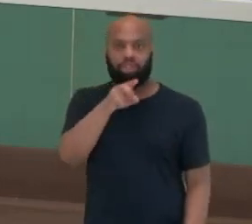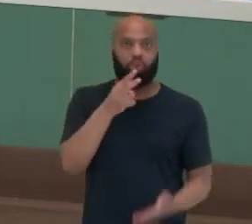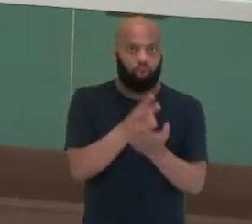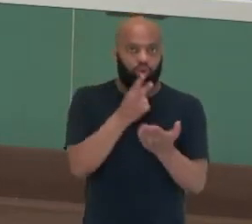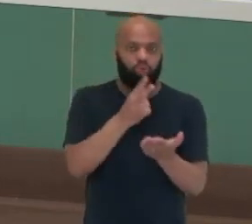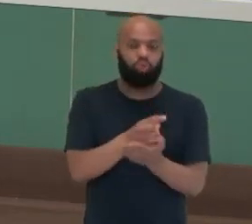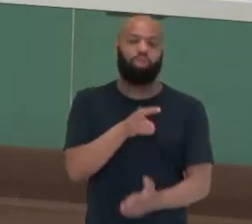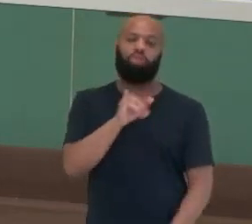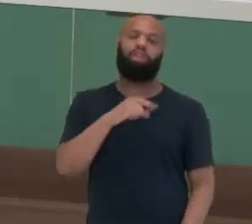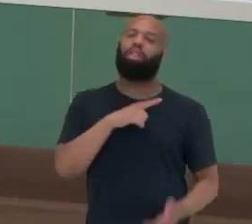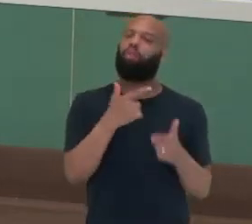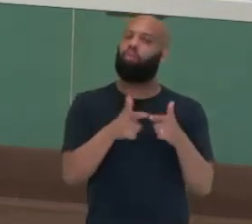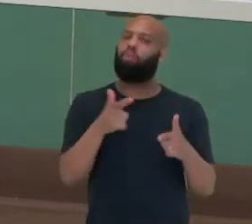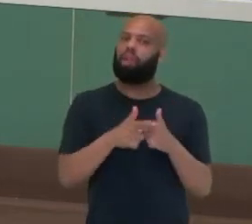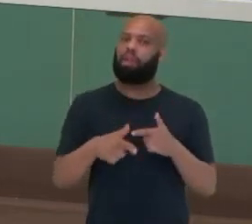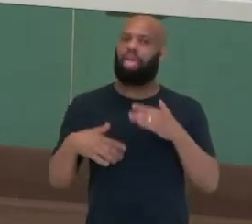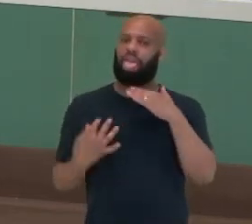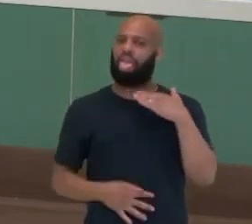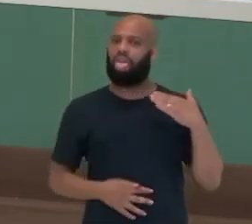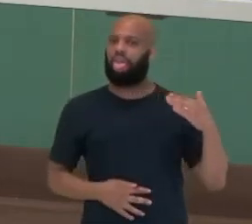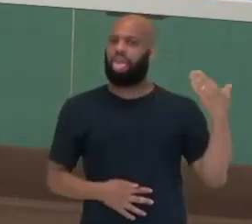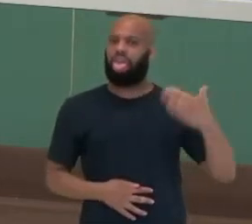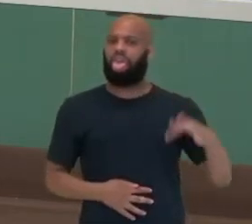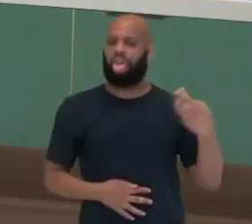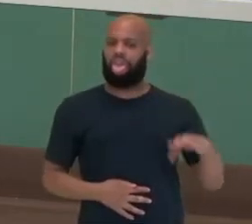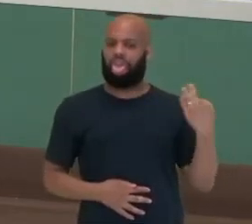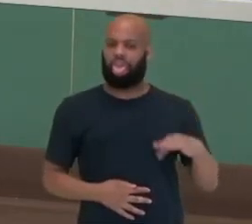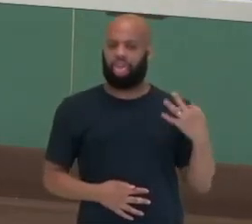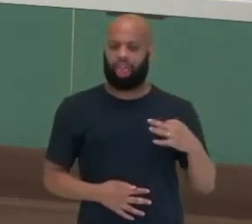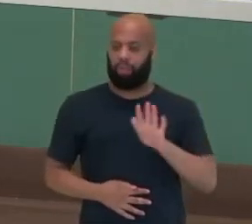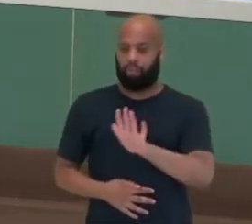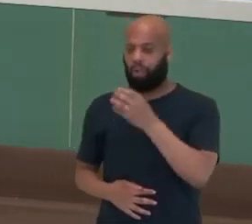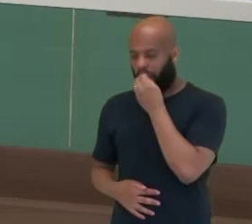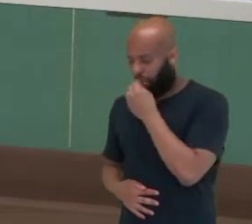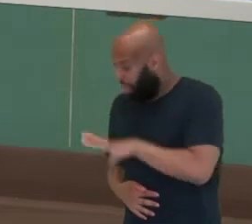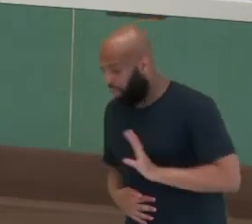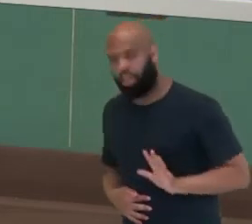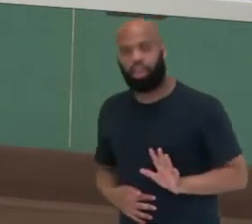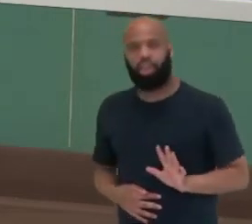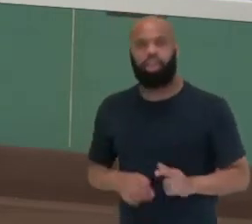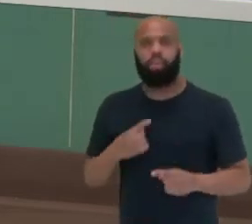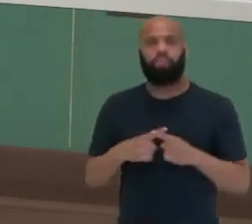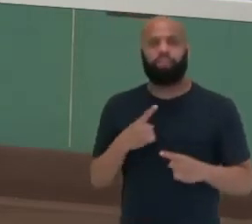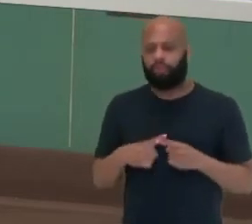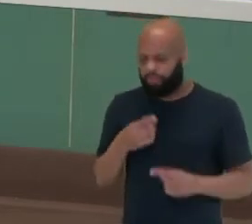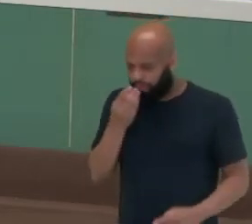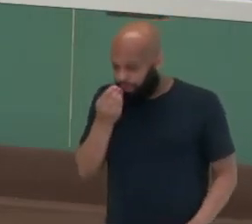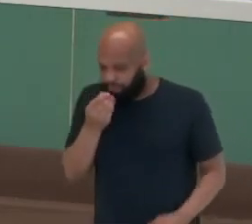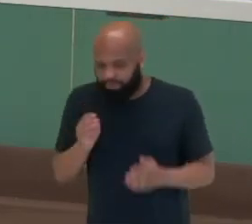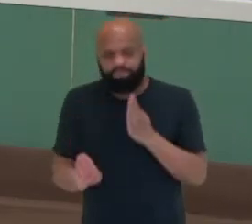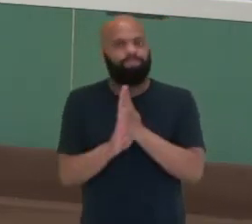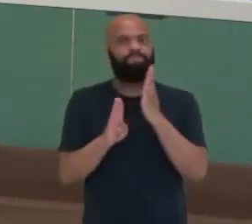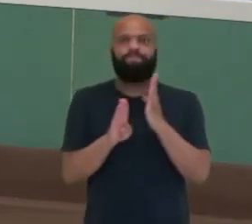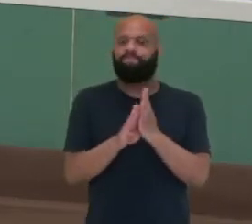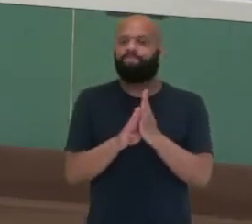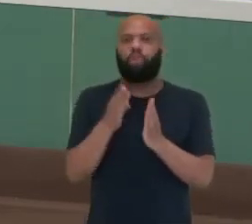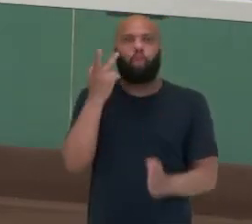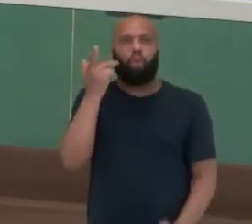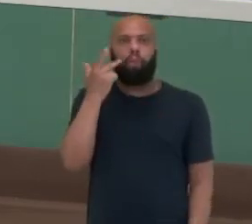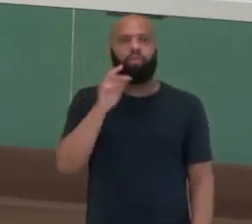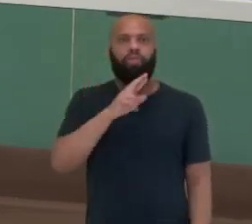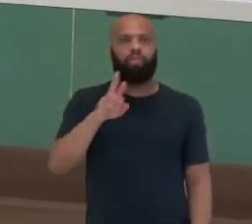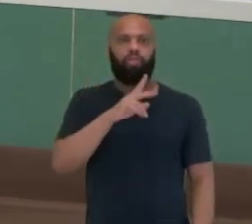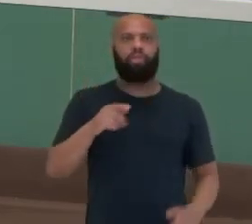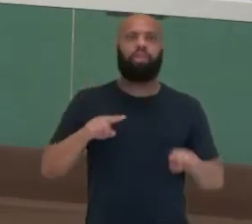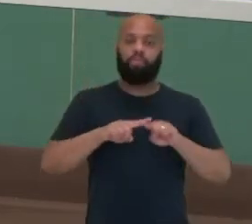vai passar mal. Então você tem que parar e cuspir o alimento, porque você sentiu um gosto que não é comum. Já